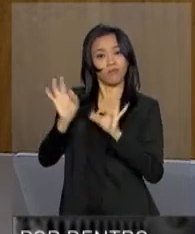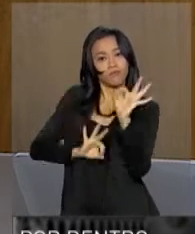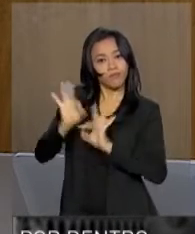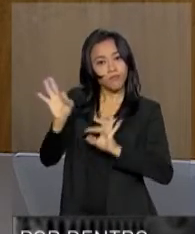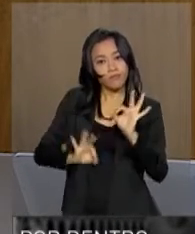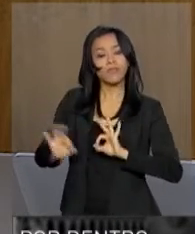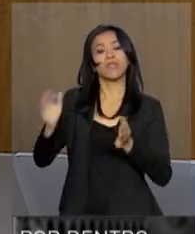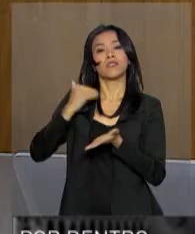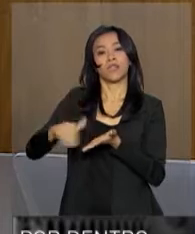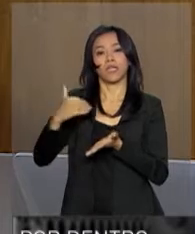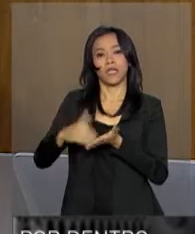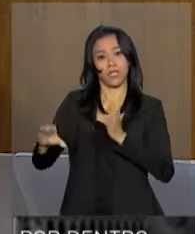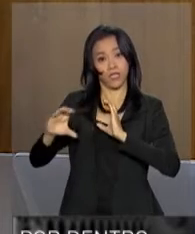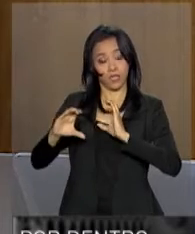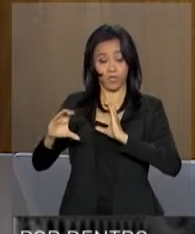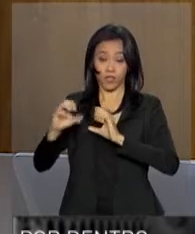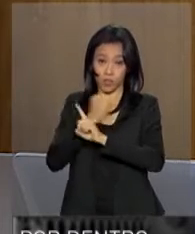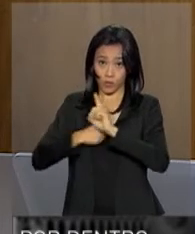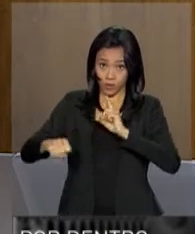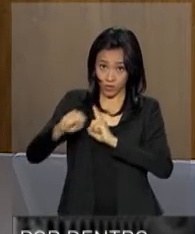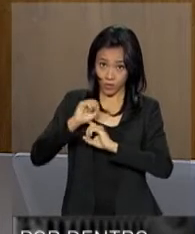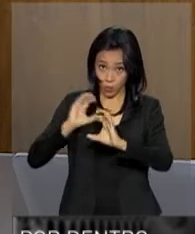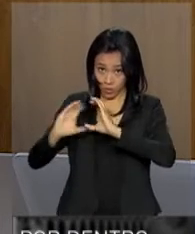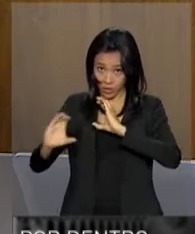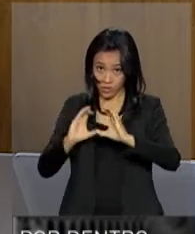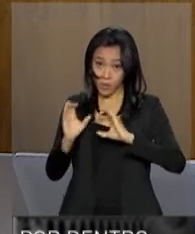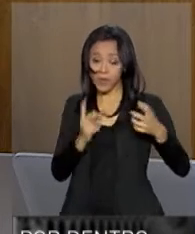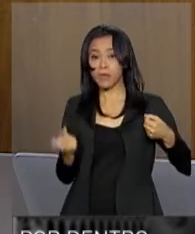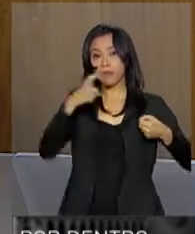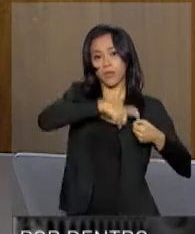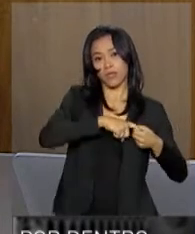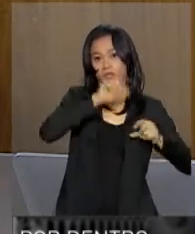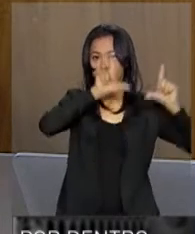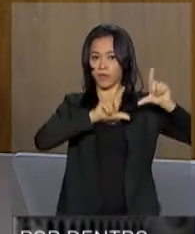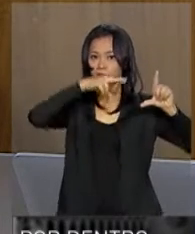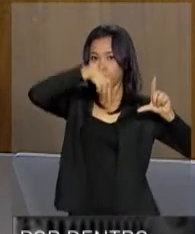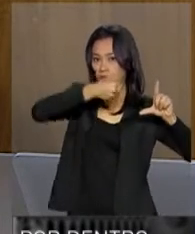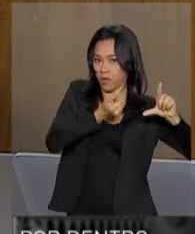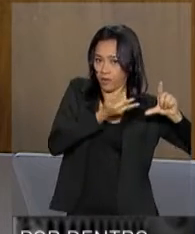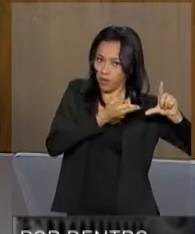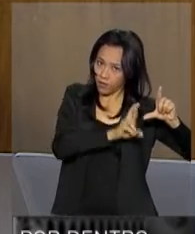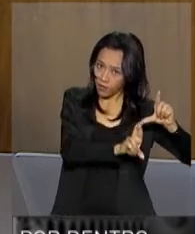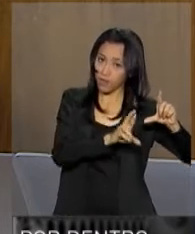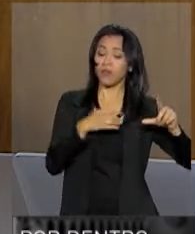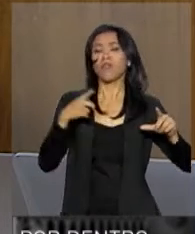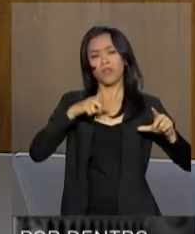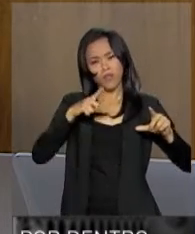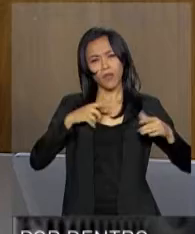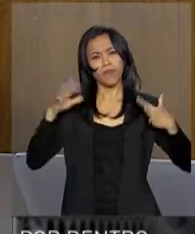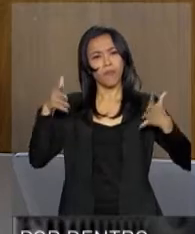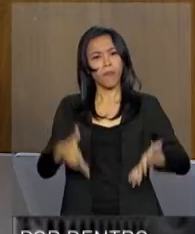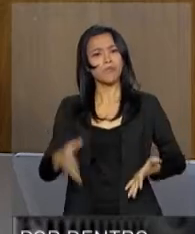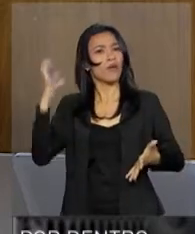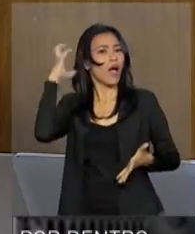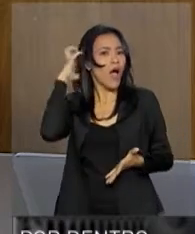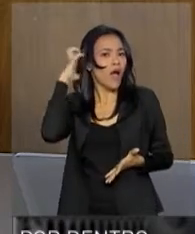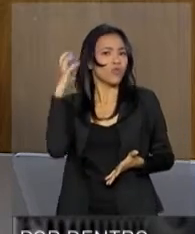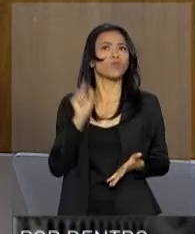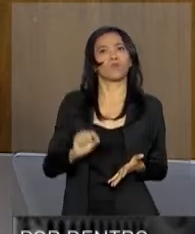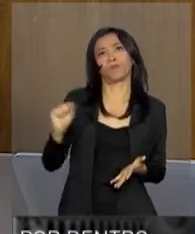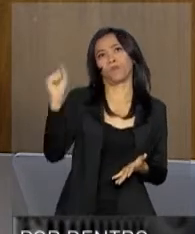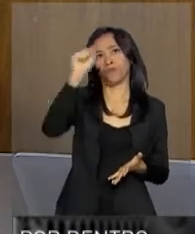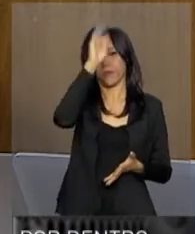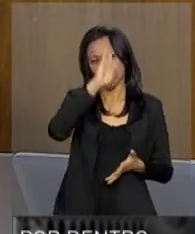social da presidência da república em parceria com a nbr teremos a participação de emissoras de rádio de todo o país e também